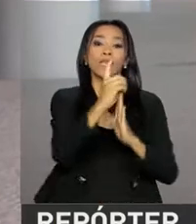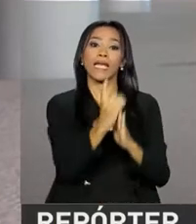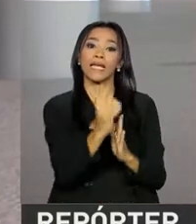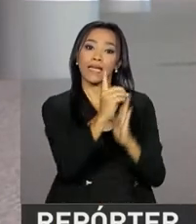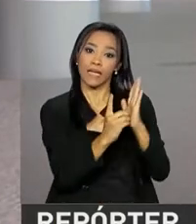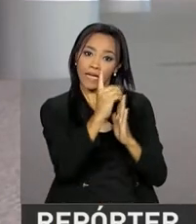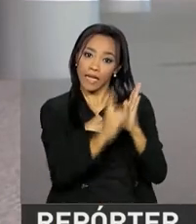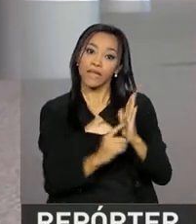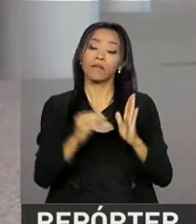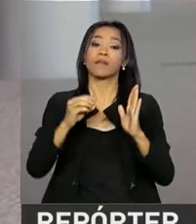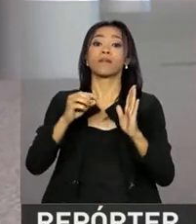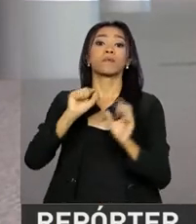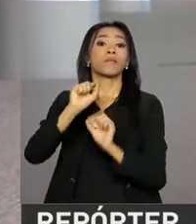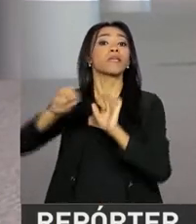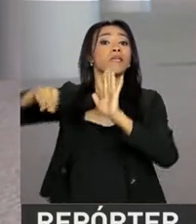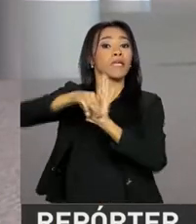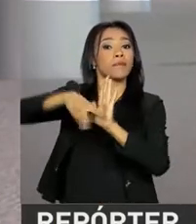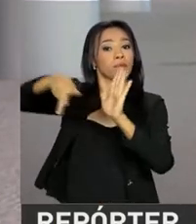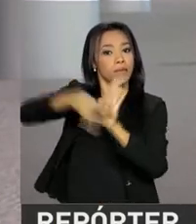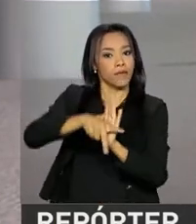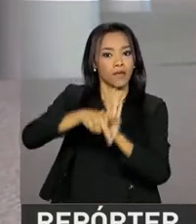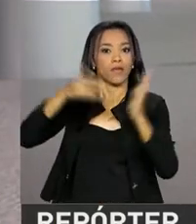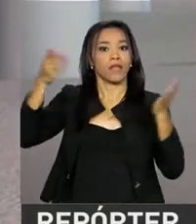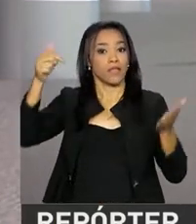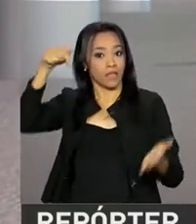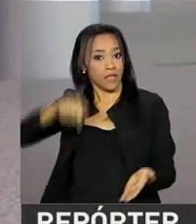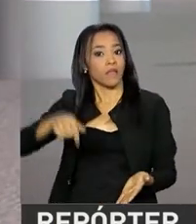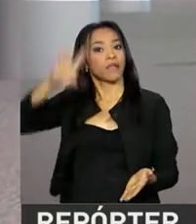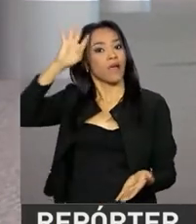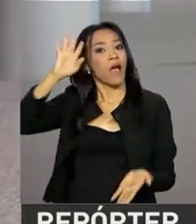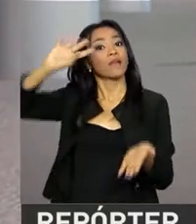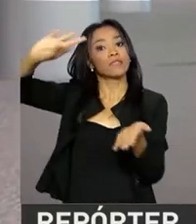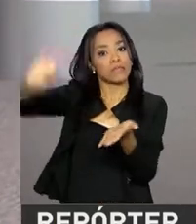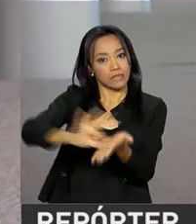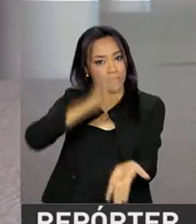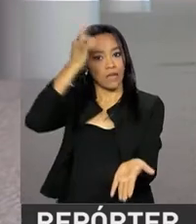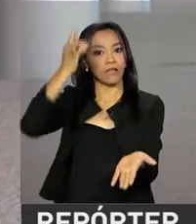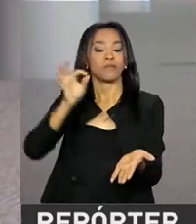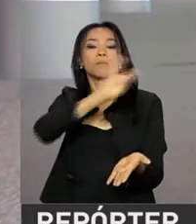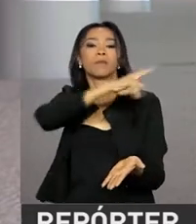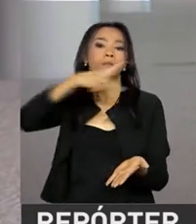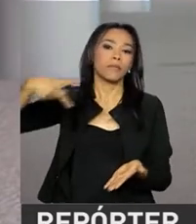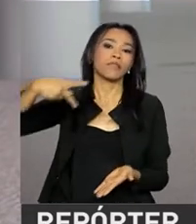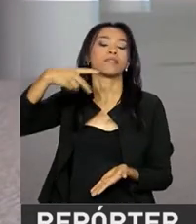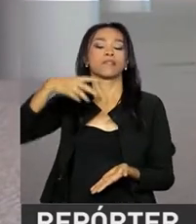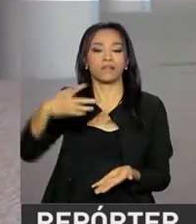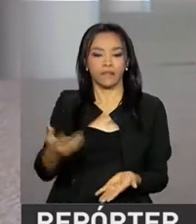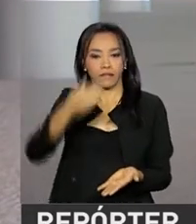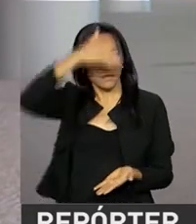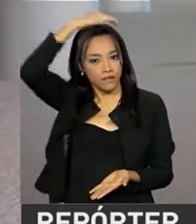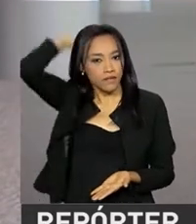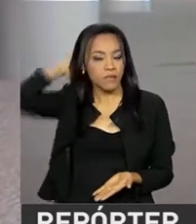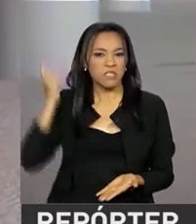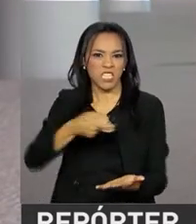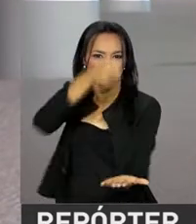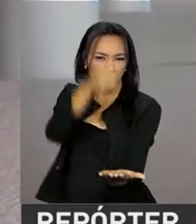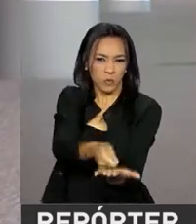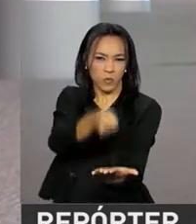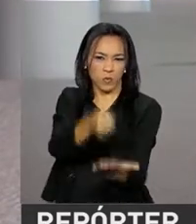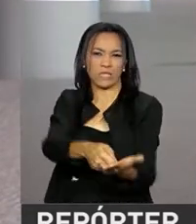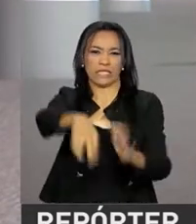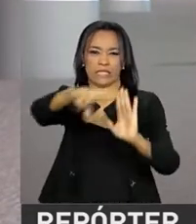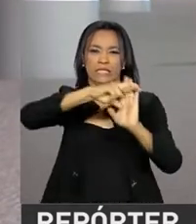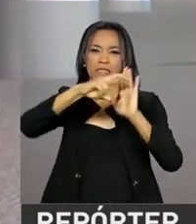ea medida provisória assinados nesta quarta-feira pelo presidente michel temer é aumentar o rigor e as punições